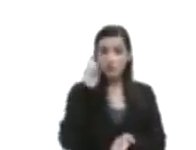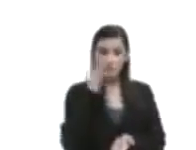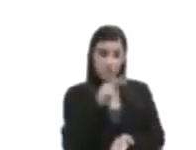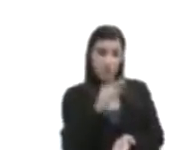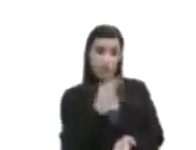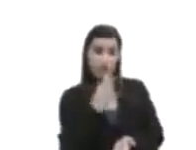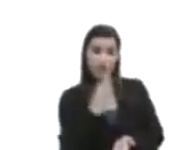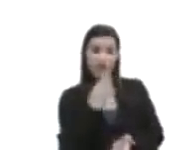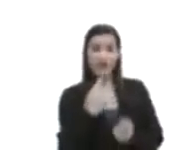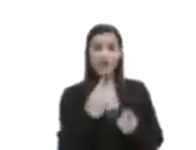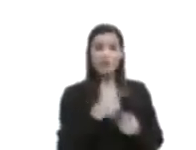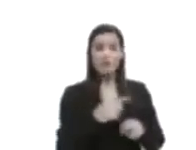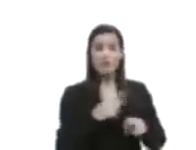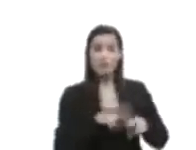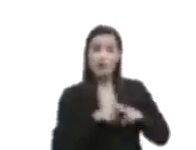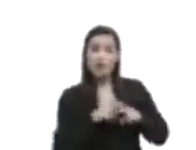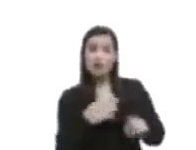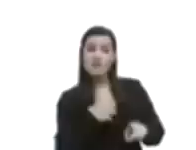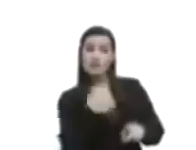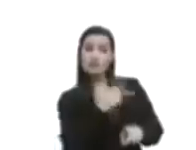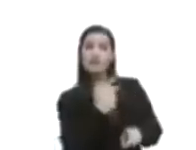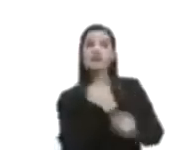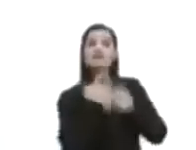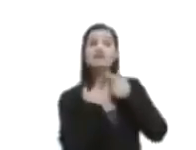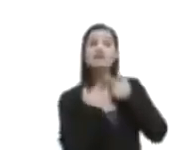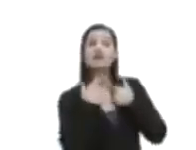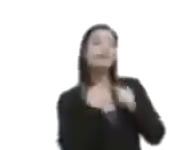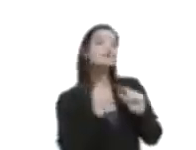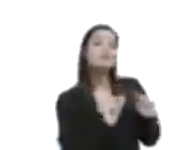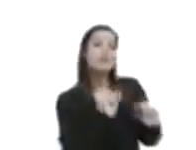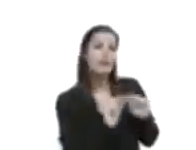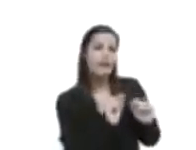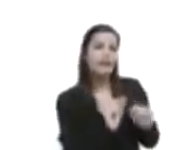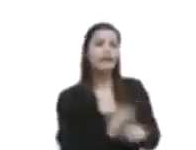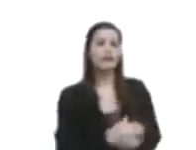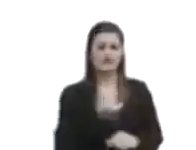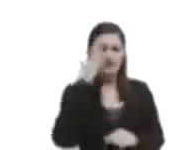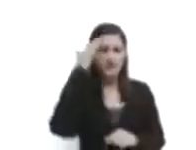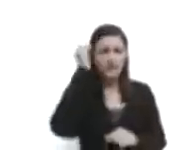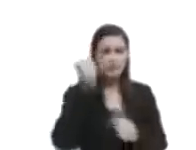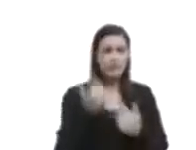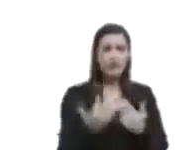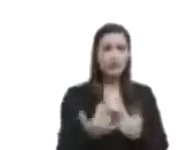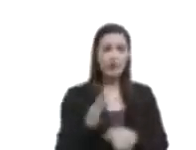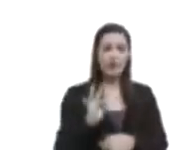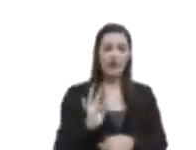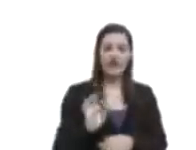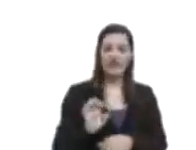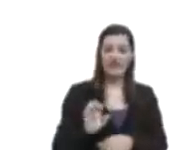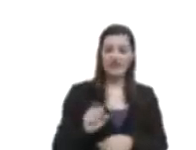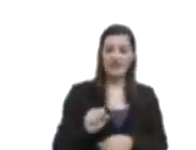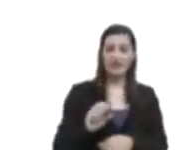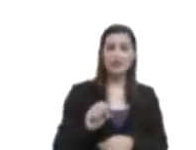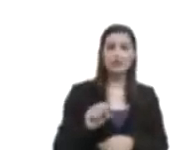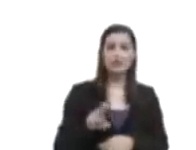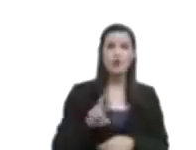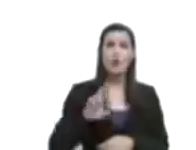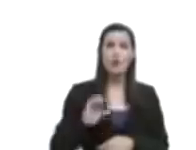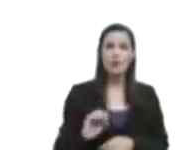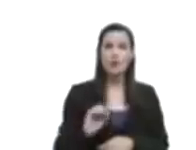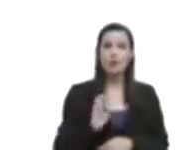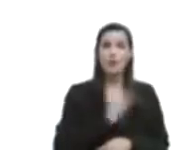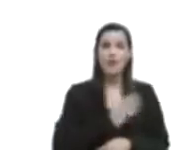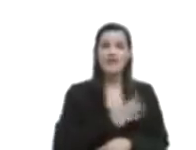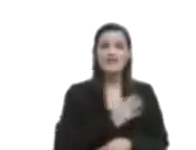está isso no mesmo Sermão do Monte, onde está o seu tesouro, anseio, anelo? Aí está o seu